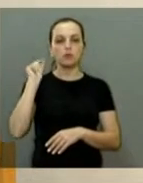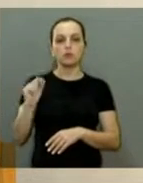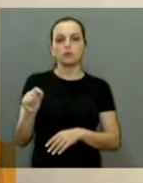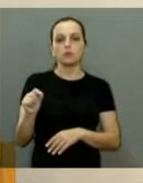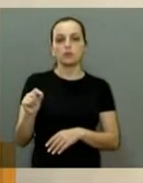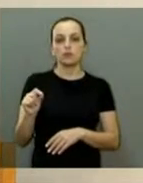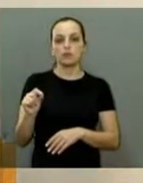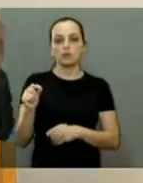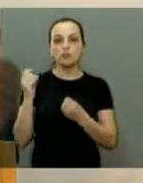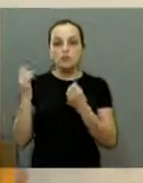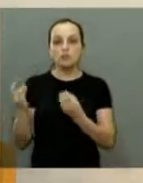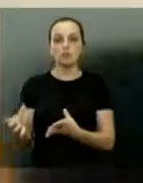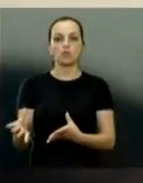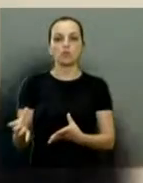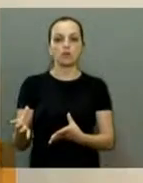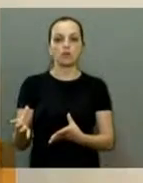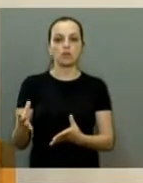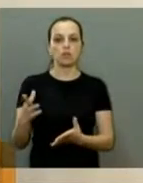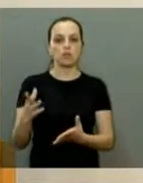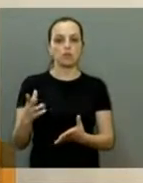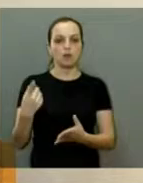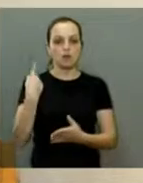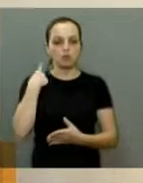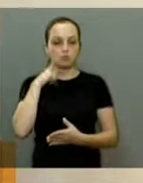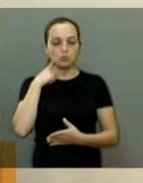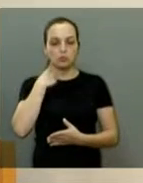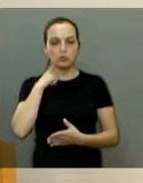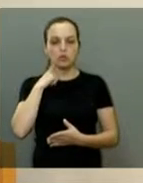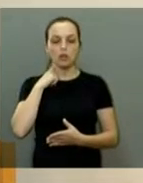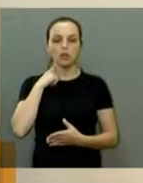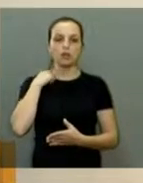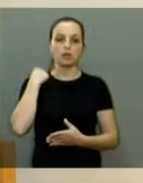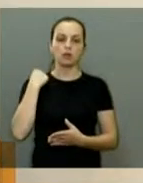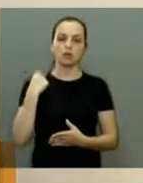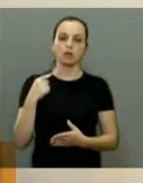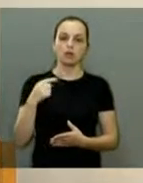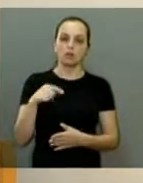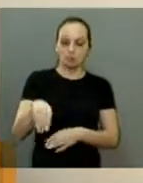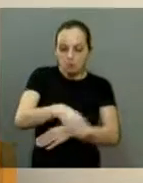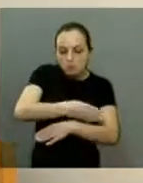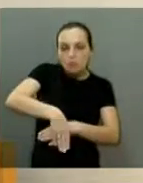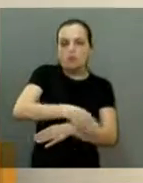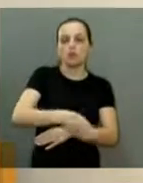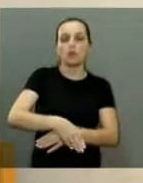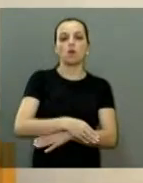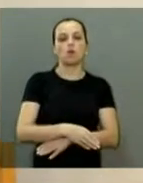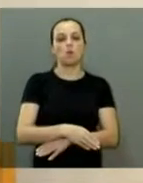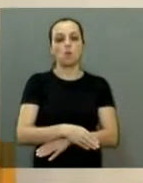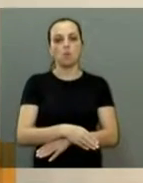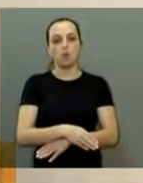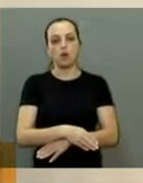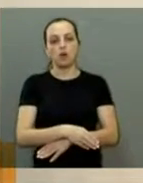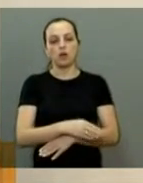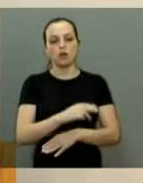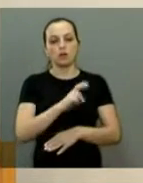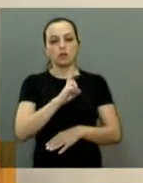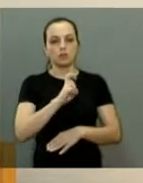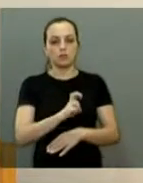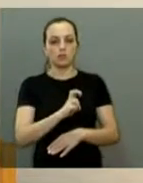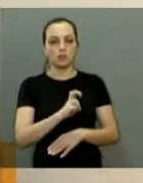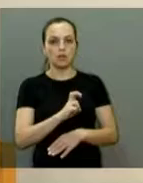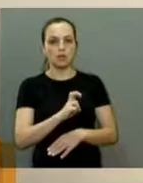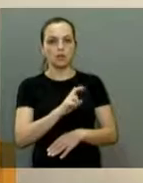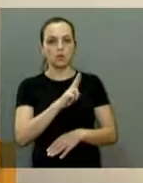jogar lixo nas ruas né a gente está fazendo uma lei que das cinco unidades fiscais são duzentos reais para